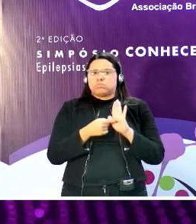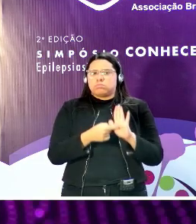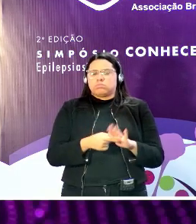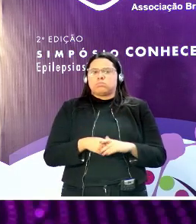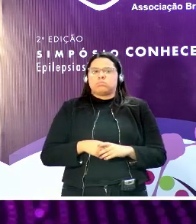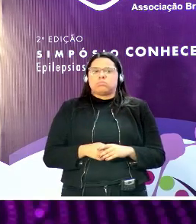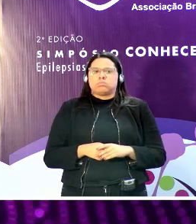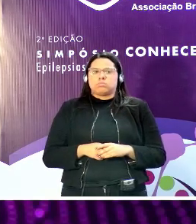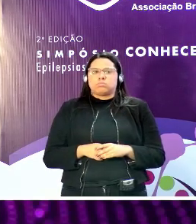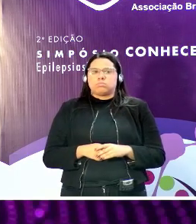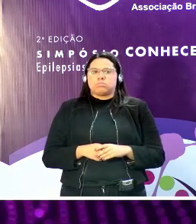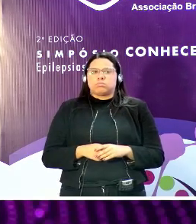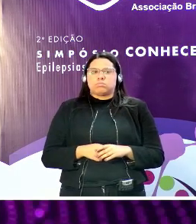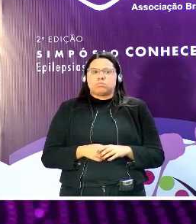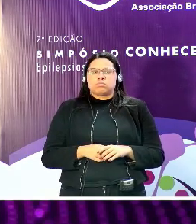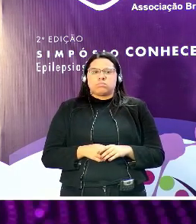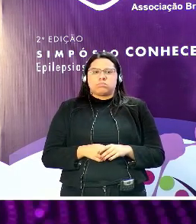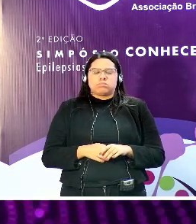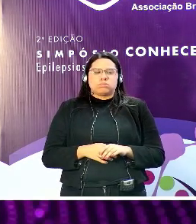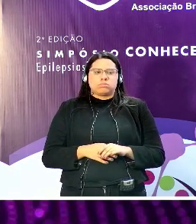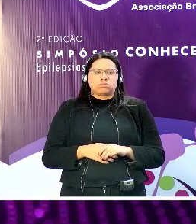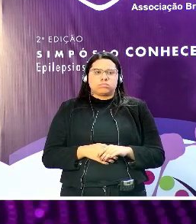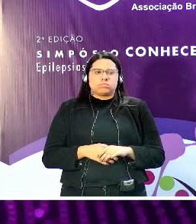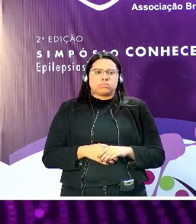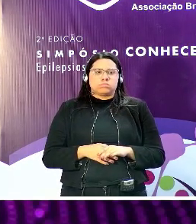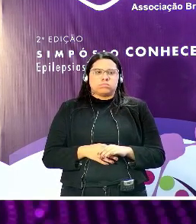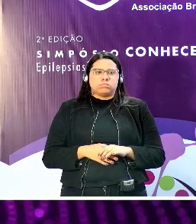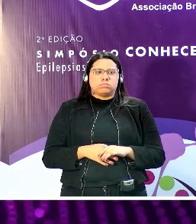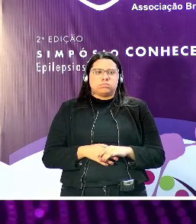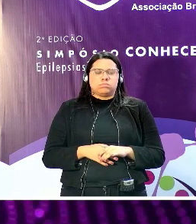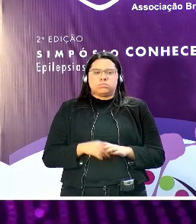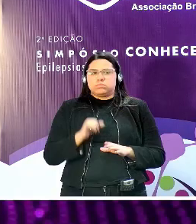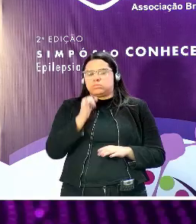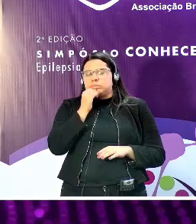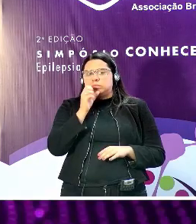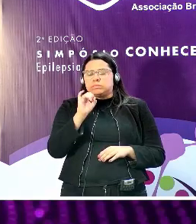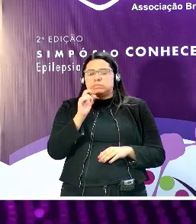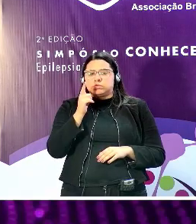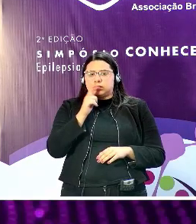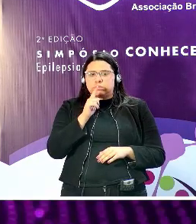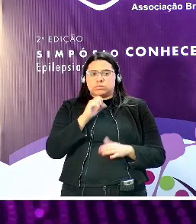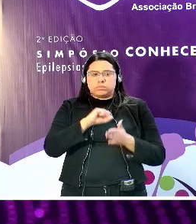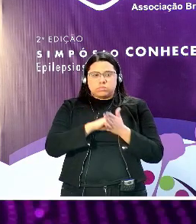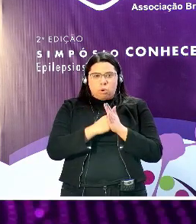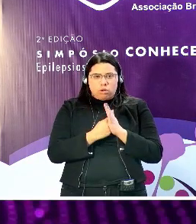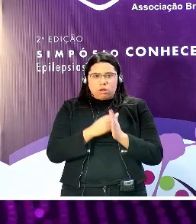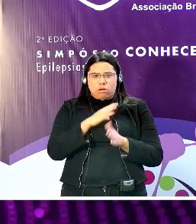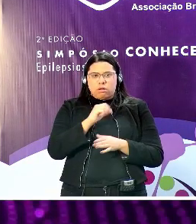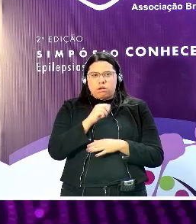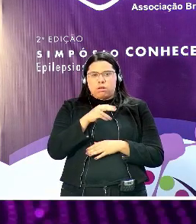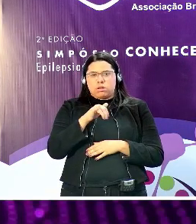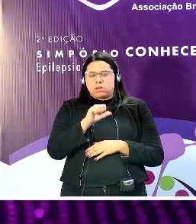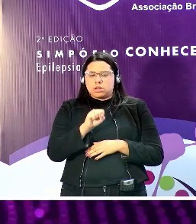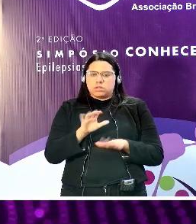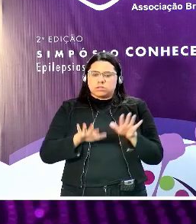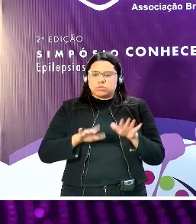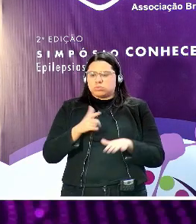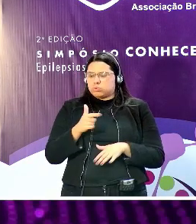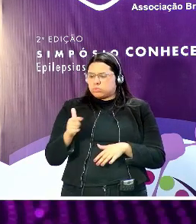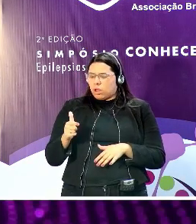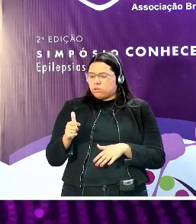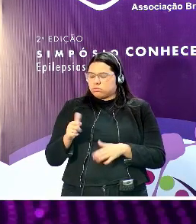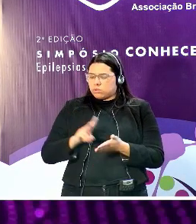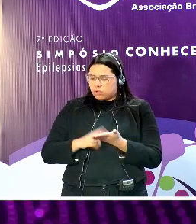Não tem Emax. Se a gente bloquear alguns canais, a gente pode não ter a crise, mas às vezes a gente também não tem